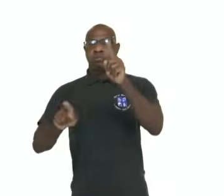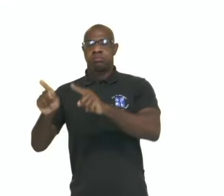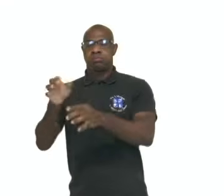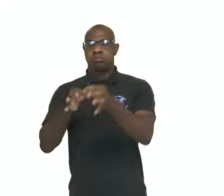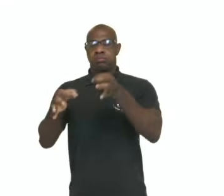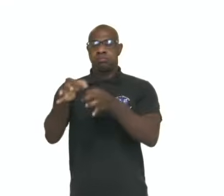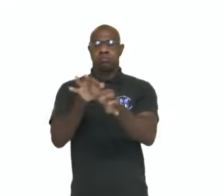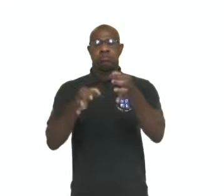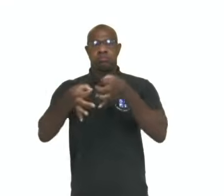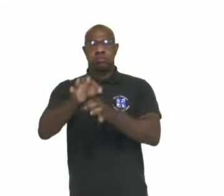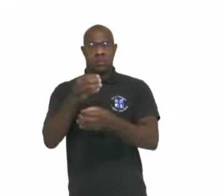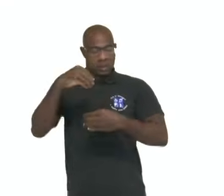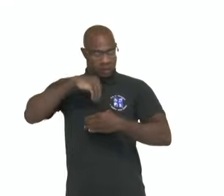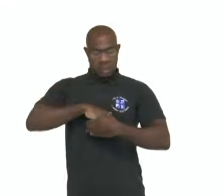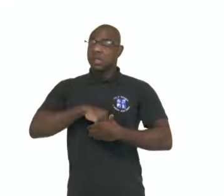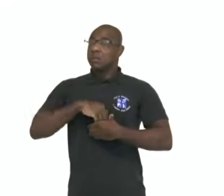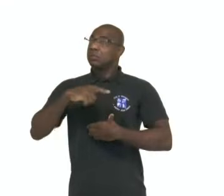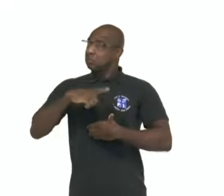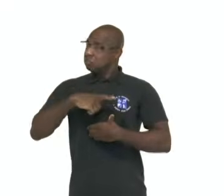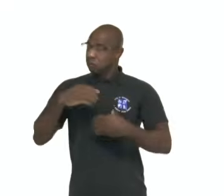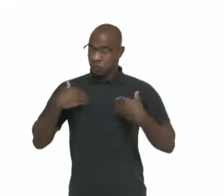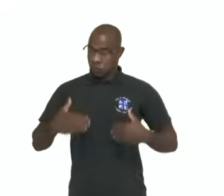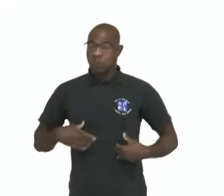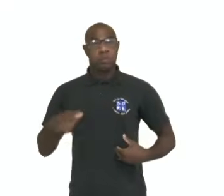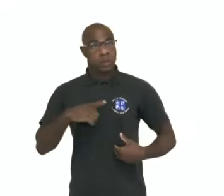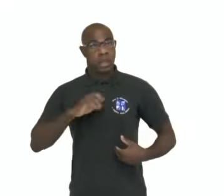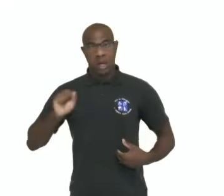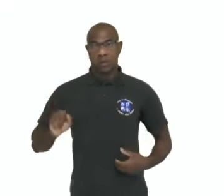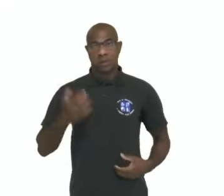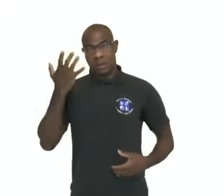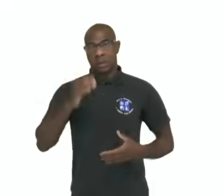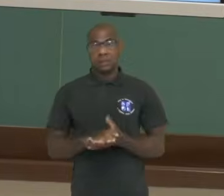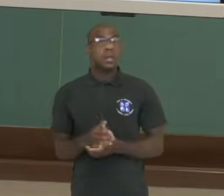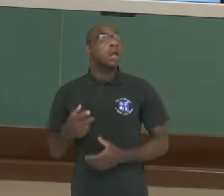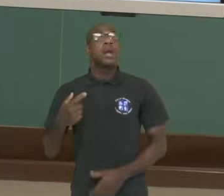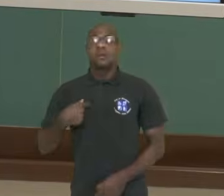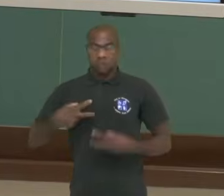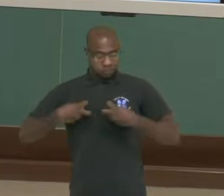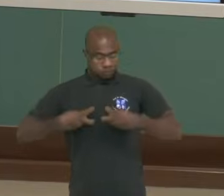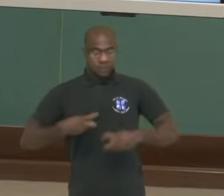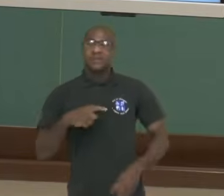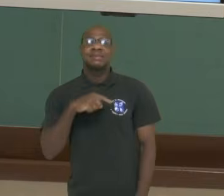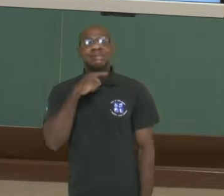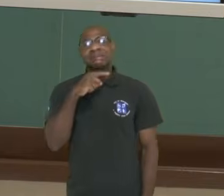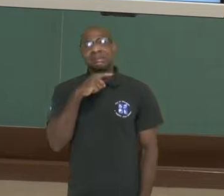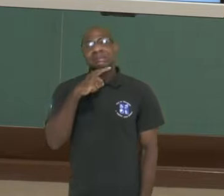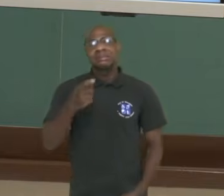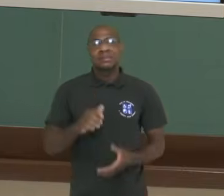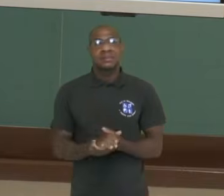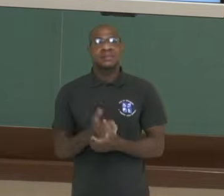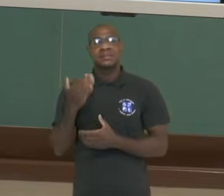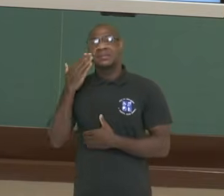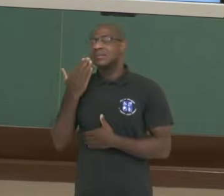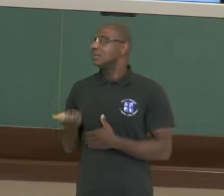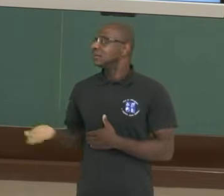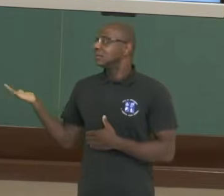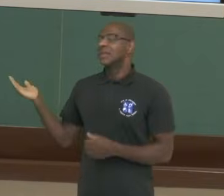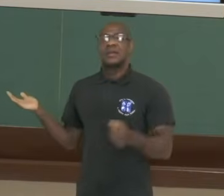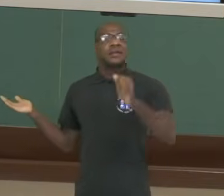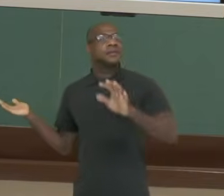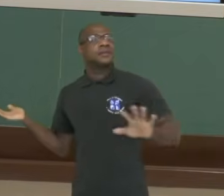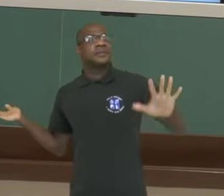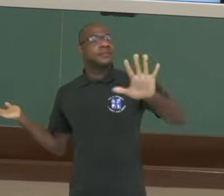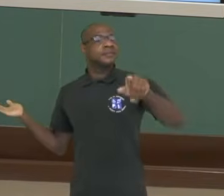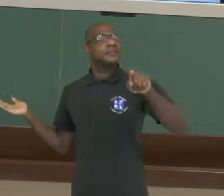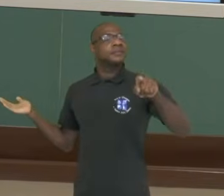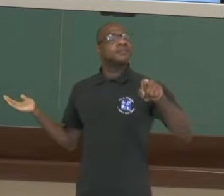no interior do nosso corpo ocorre isso. Claro que a gente não consegue observar isso a olho nu, né? E a gente tem aqui, ó, essa outra